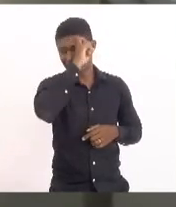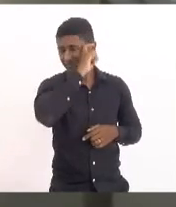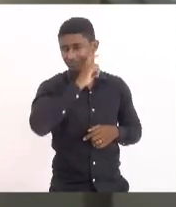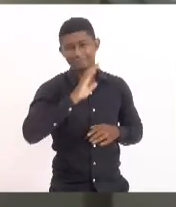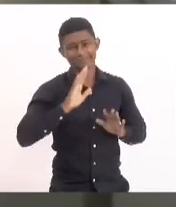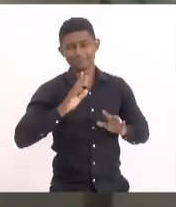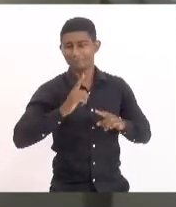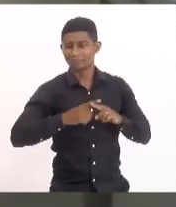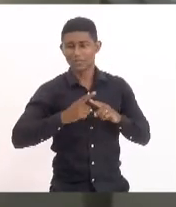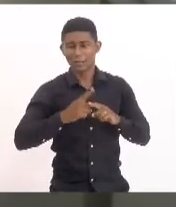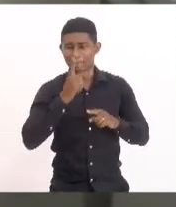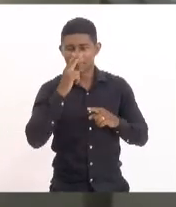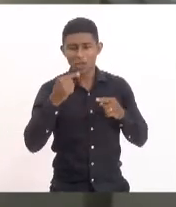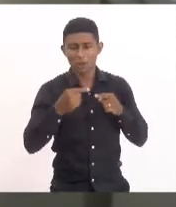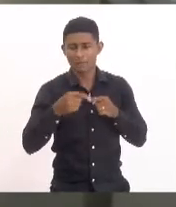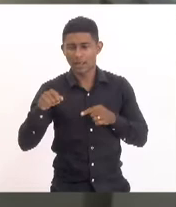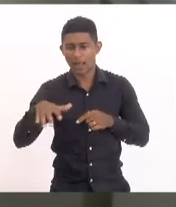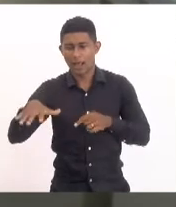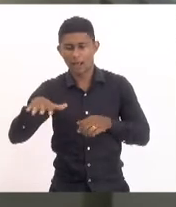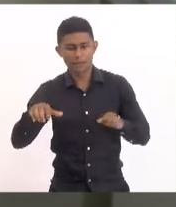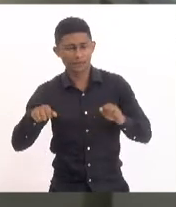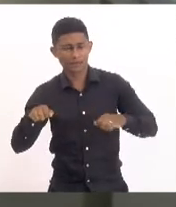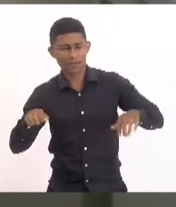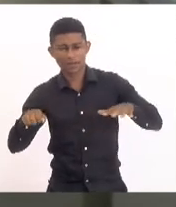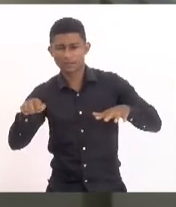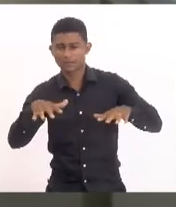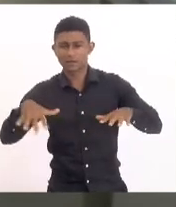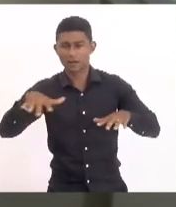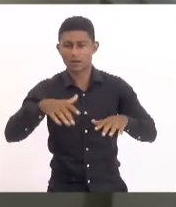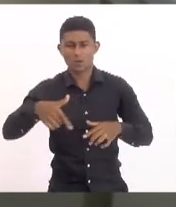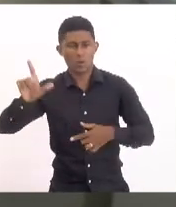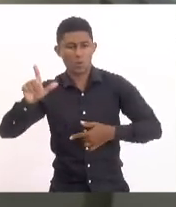velozes que as estruturas parlamentares.